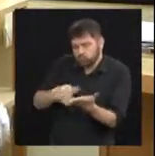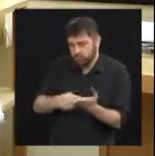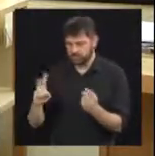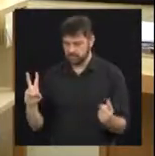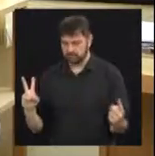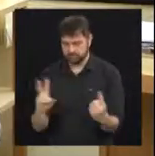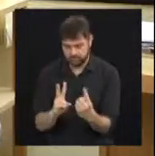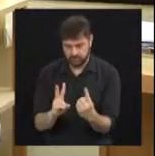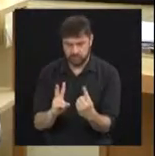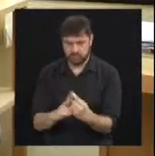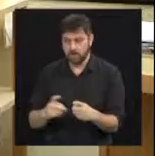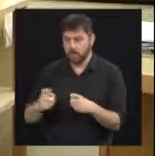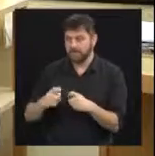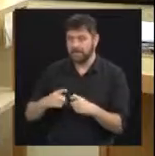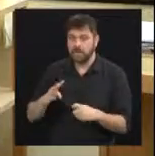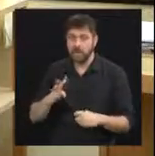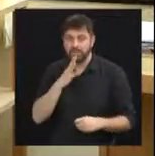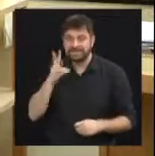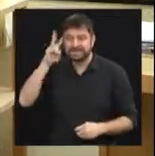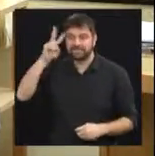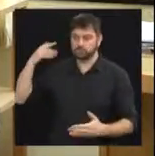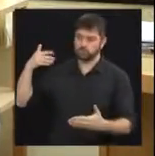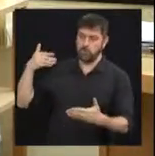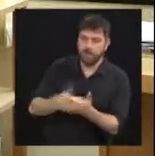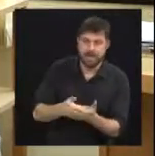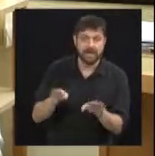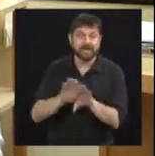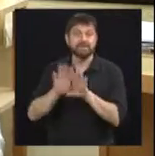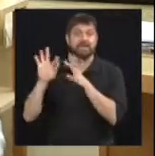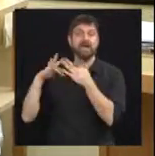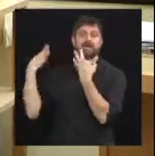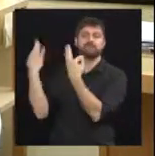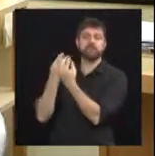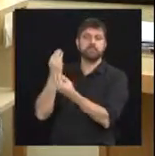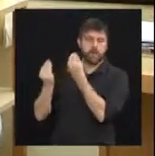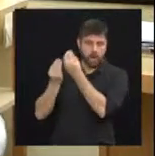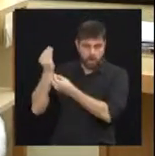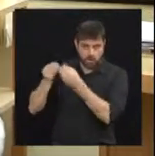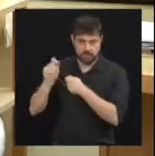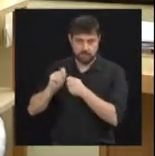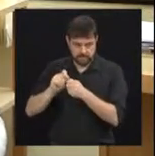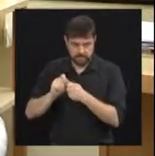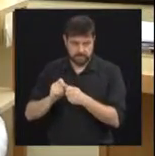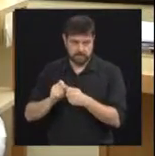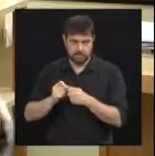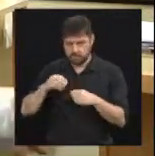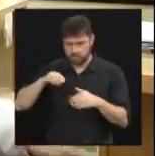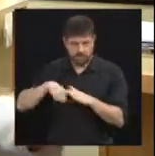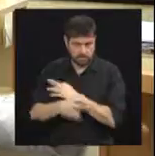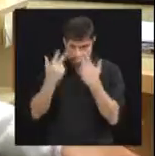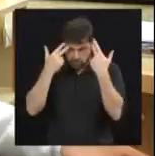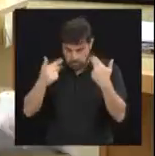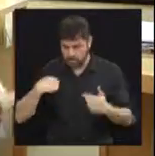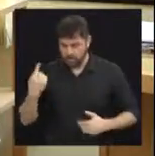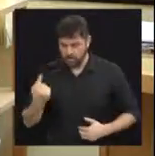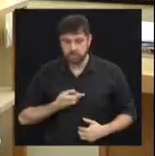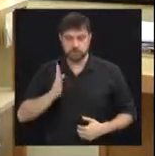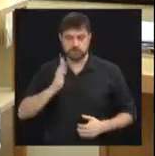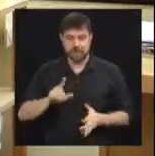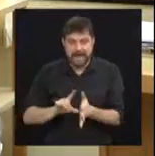histórico pessoal do casal e todo o histórico familiar do casal. Então, isso, na verdade, é feito de rotina, para que nós já saibamos